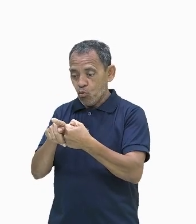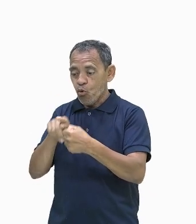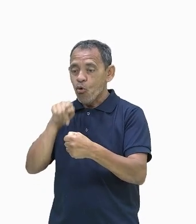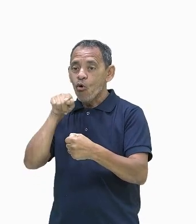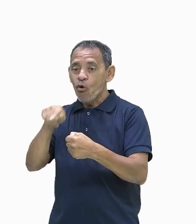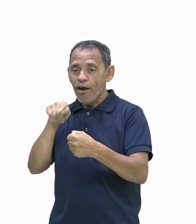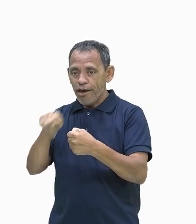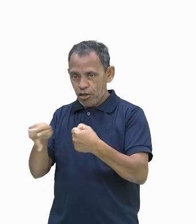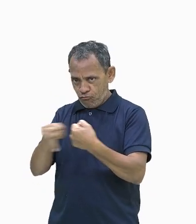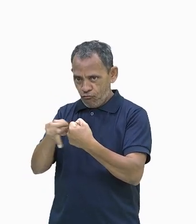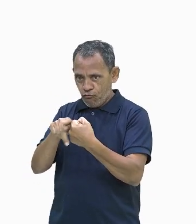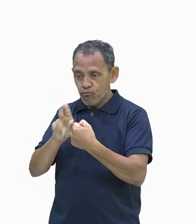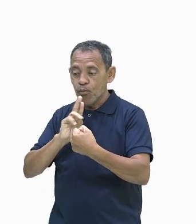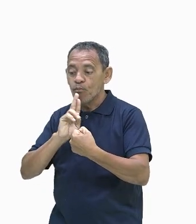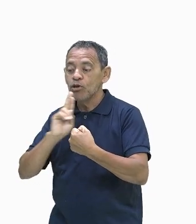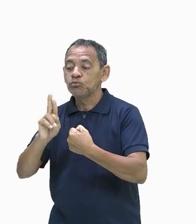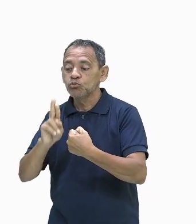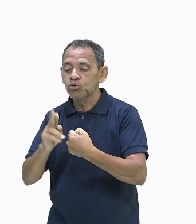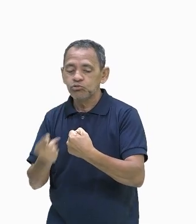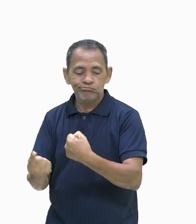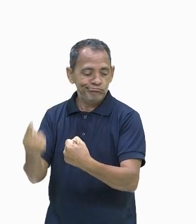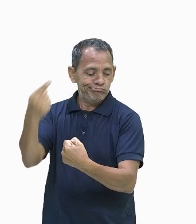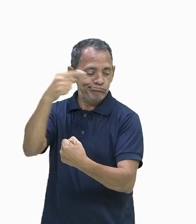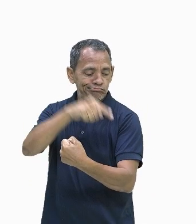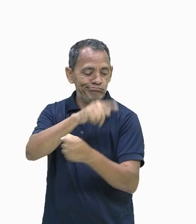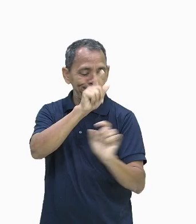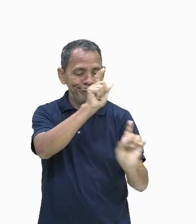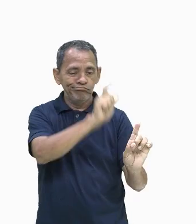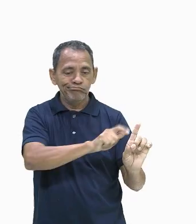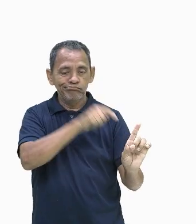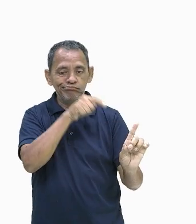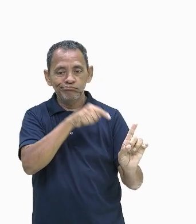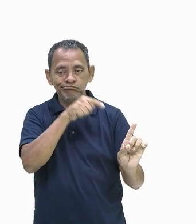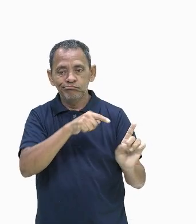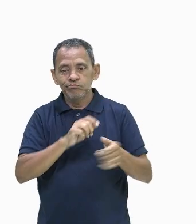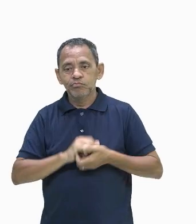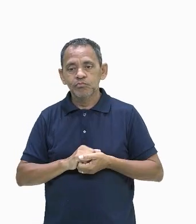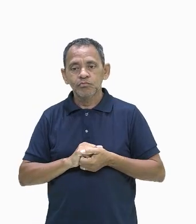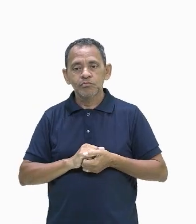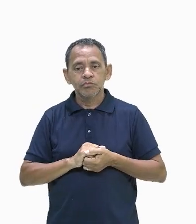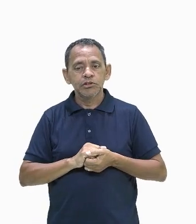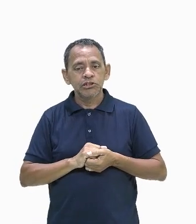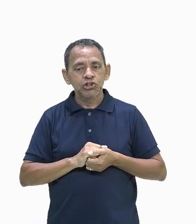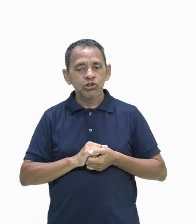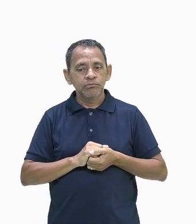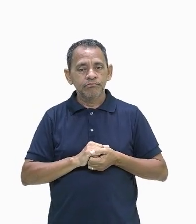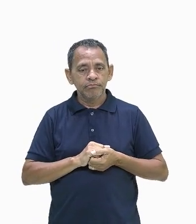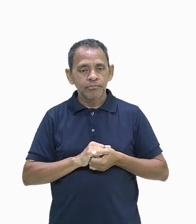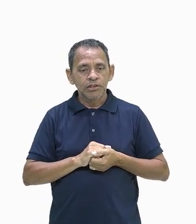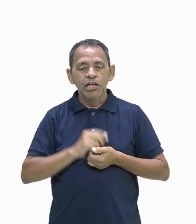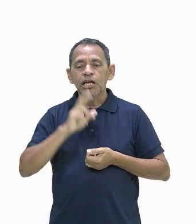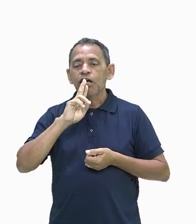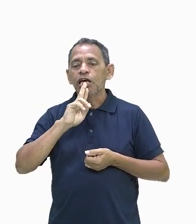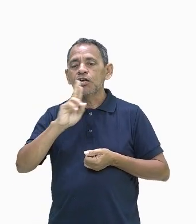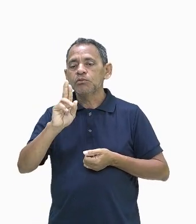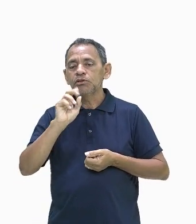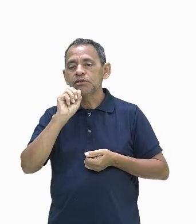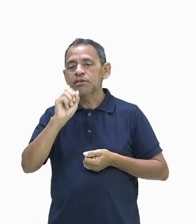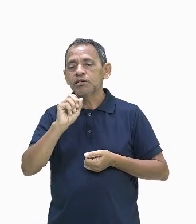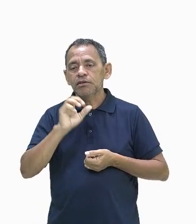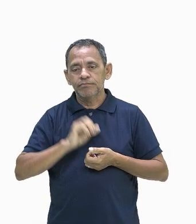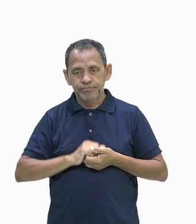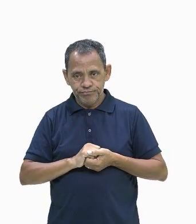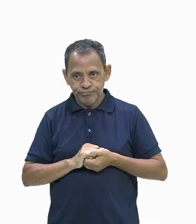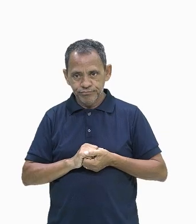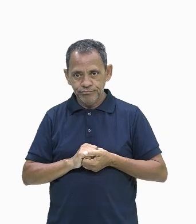essa pergunta, nós então passamos para o próximo passo, que é justamente responder, né? A resposta para a